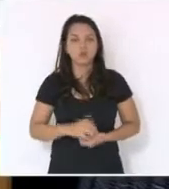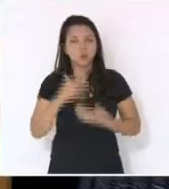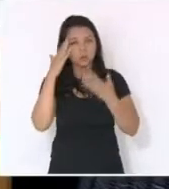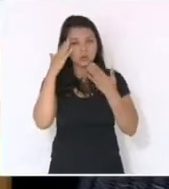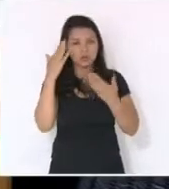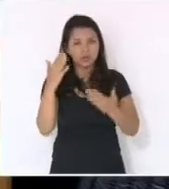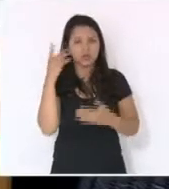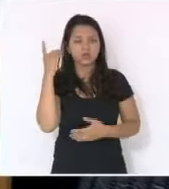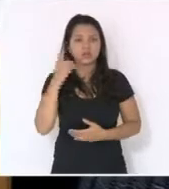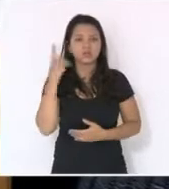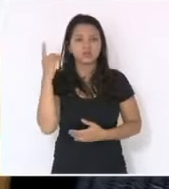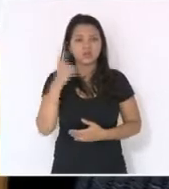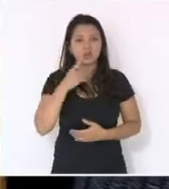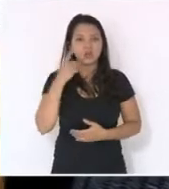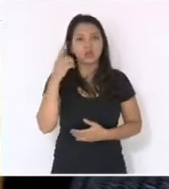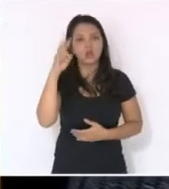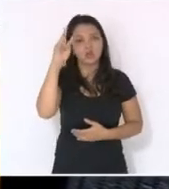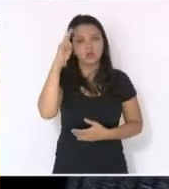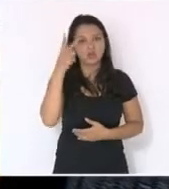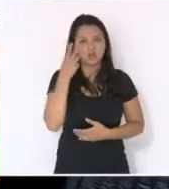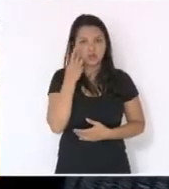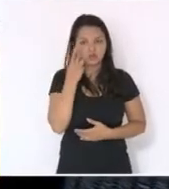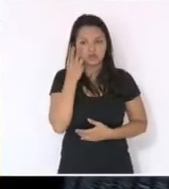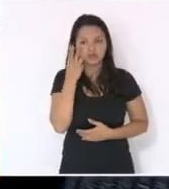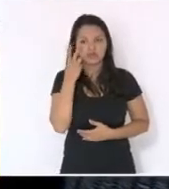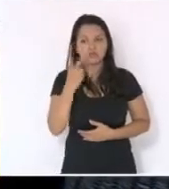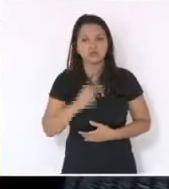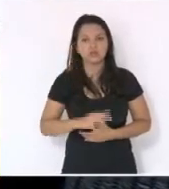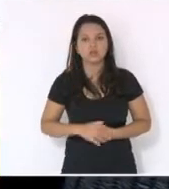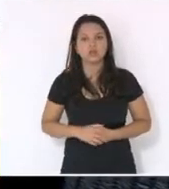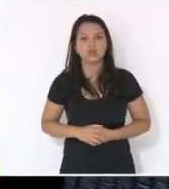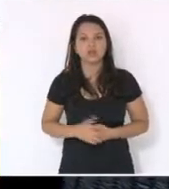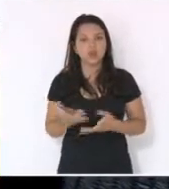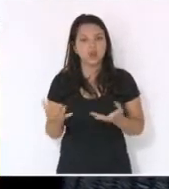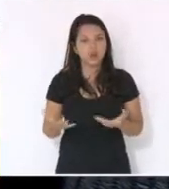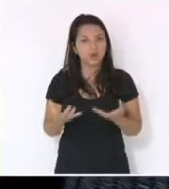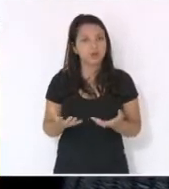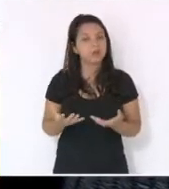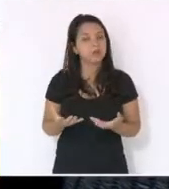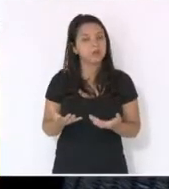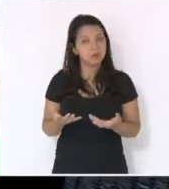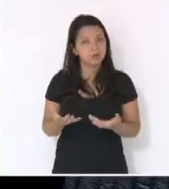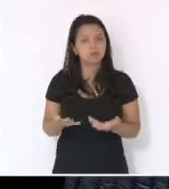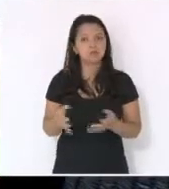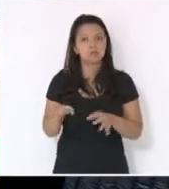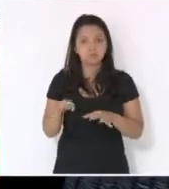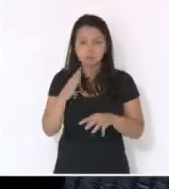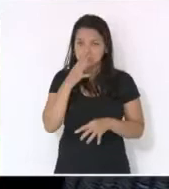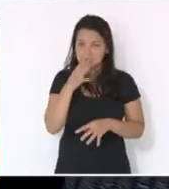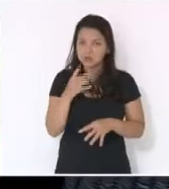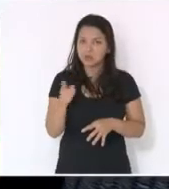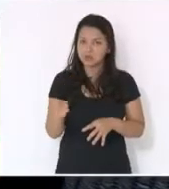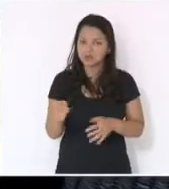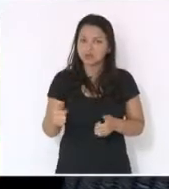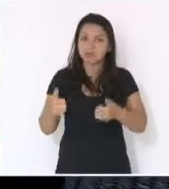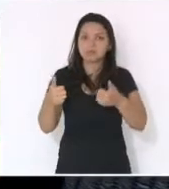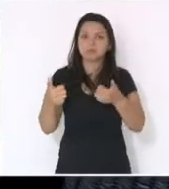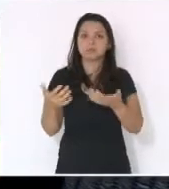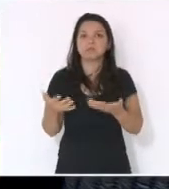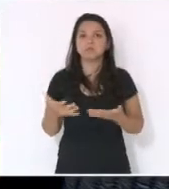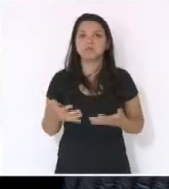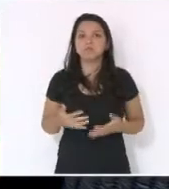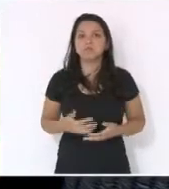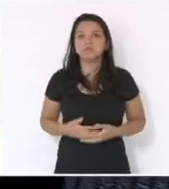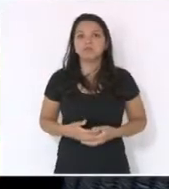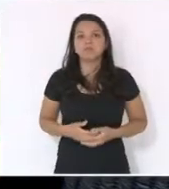deputado Milton Obos. E eu queria reconhecer a grandeza de Vossa Excelência, porque é aí que